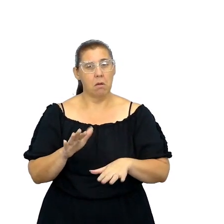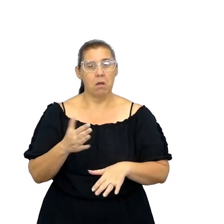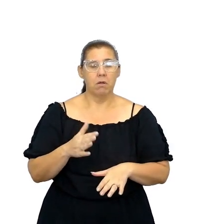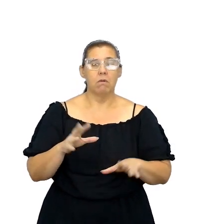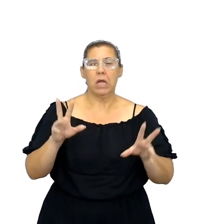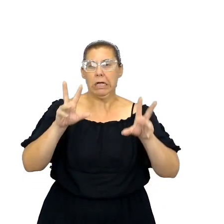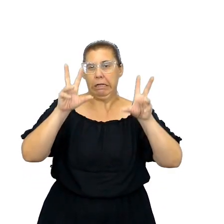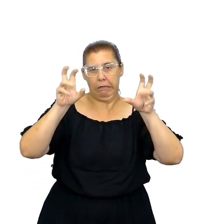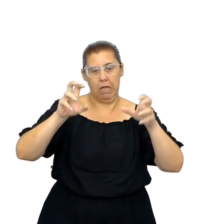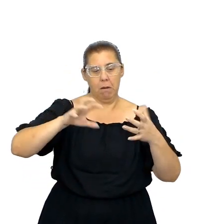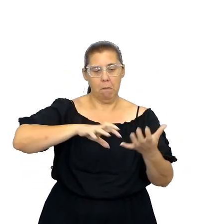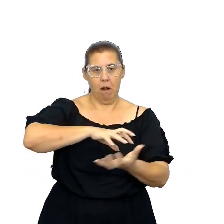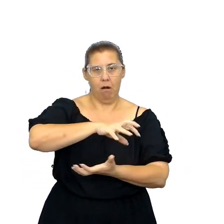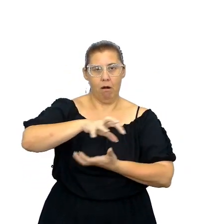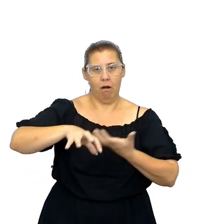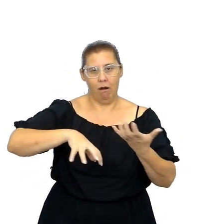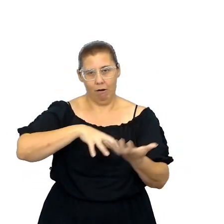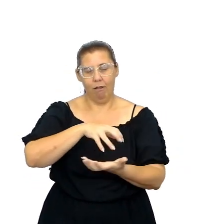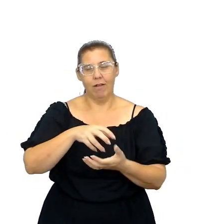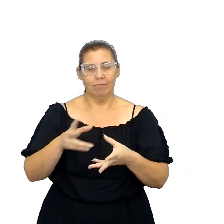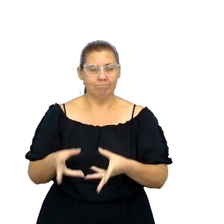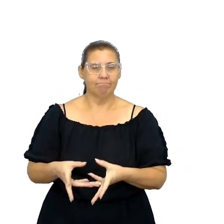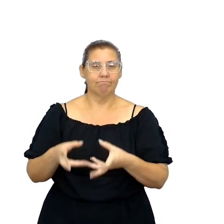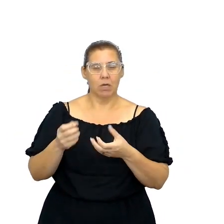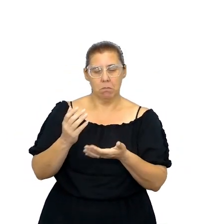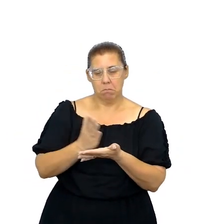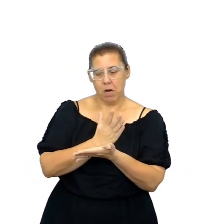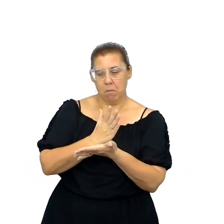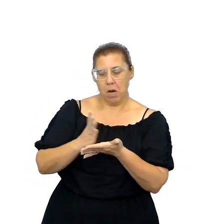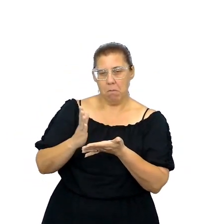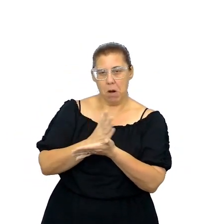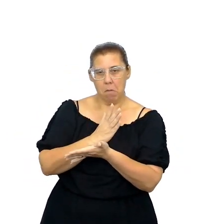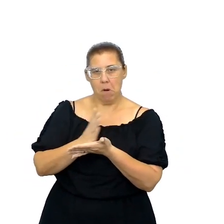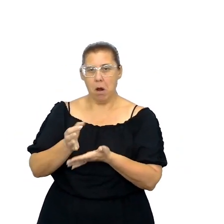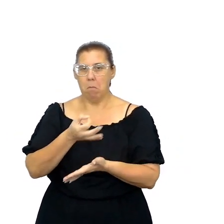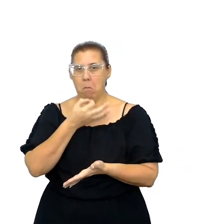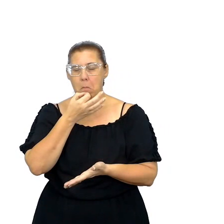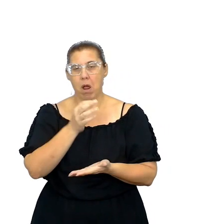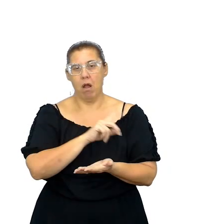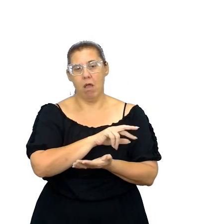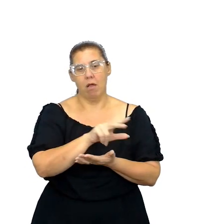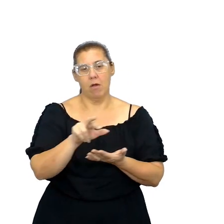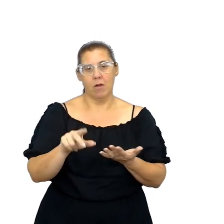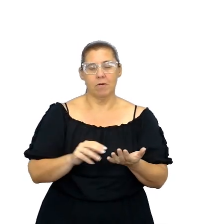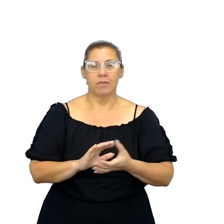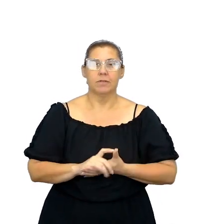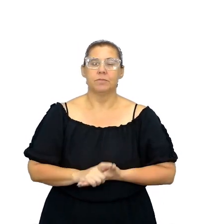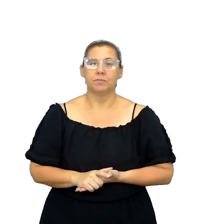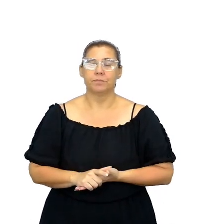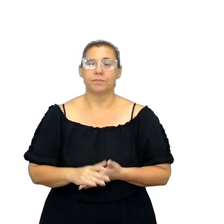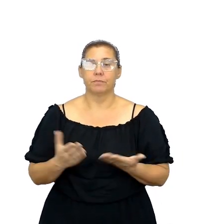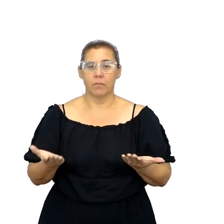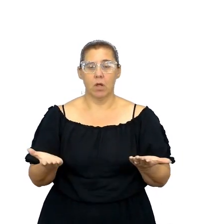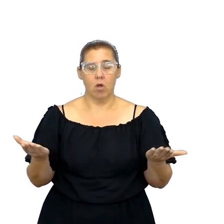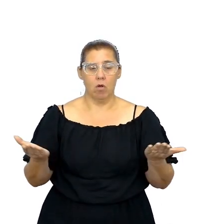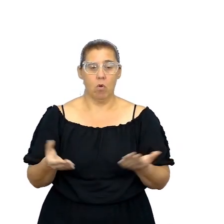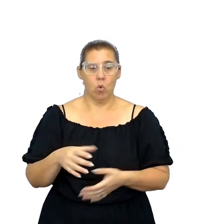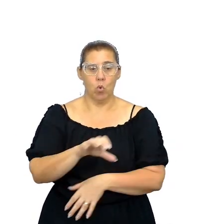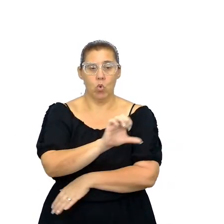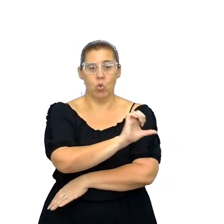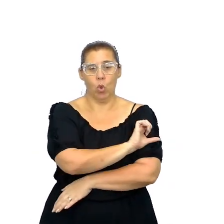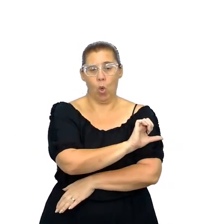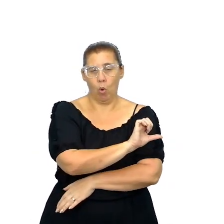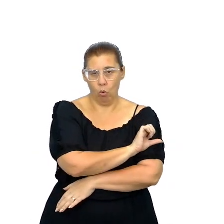temas polêmicos, que permite a divisão de opiniões também. Agora, veja, no 9º ano,